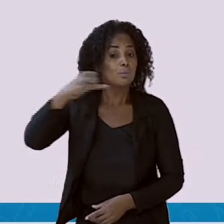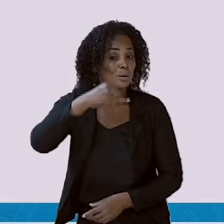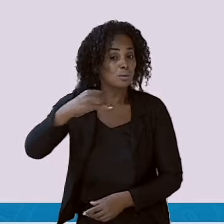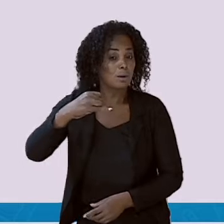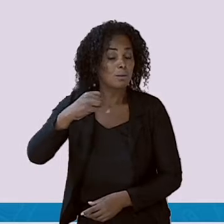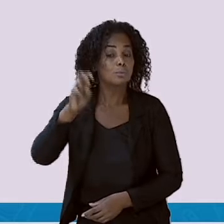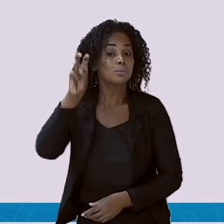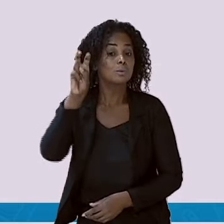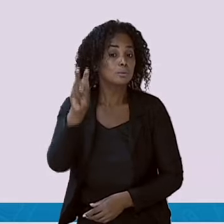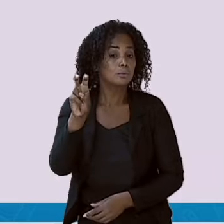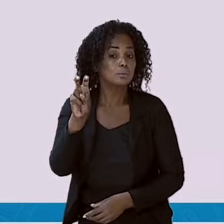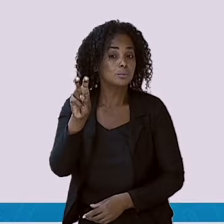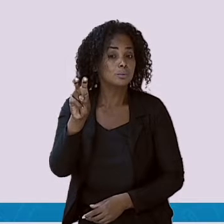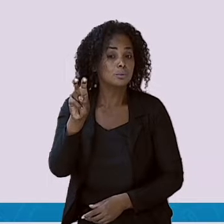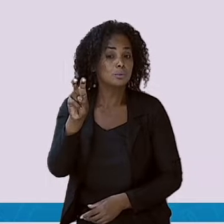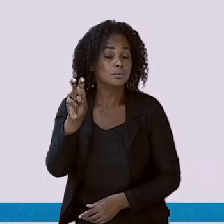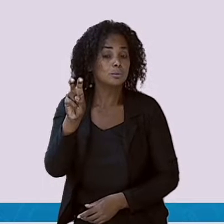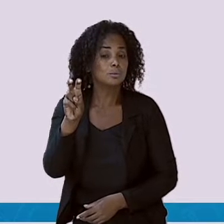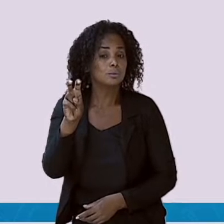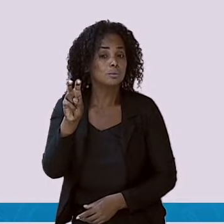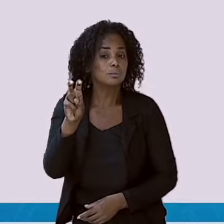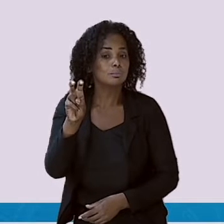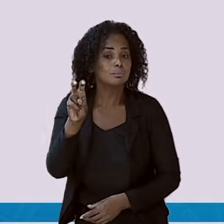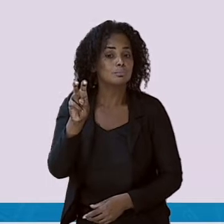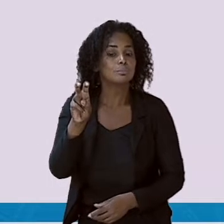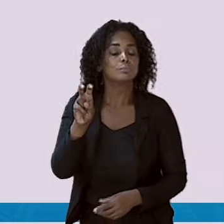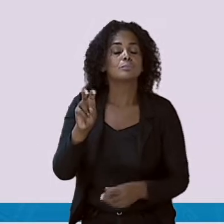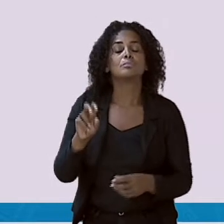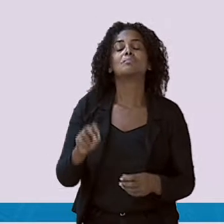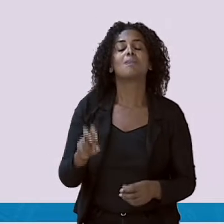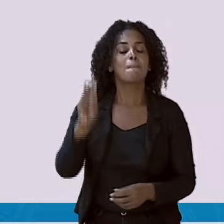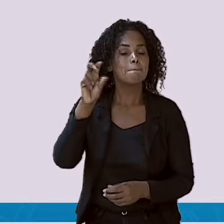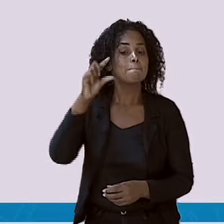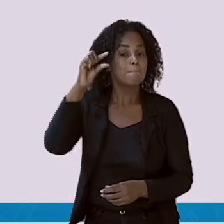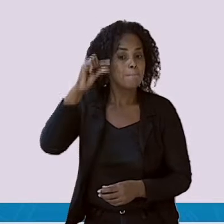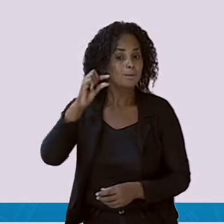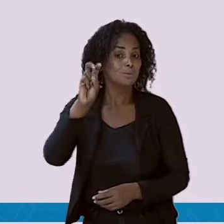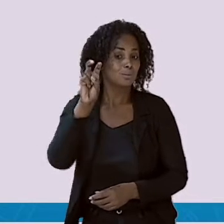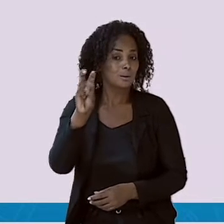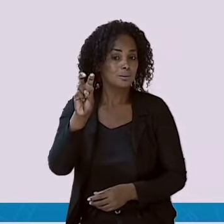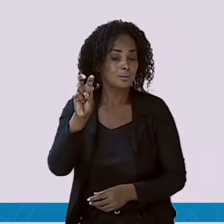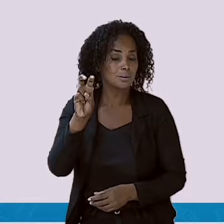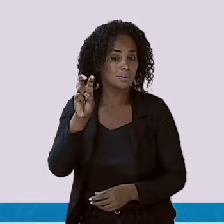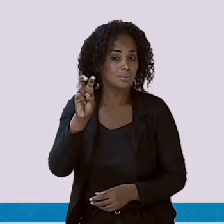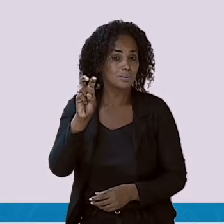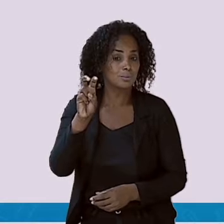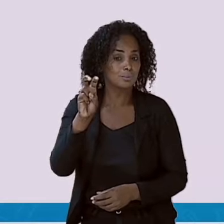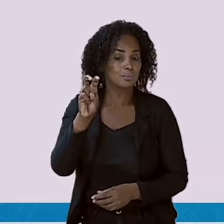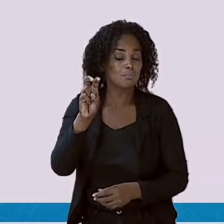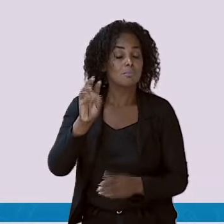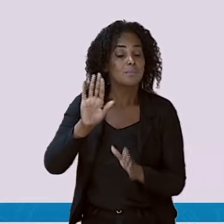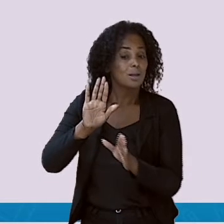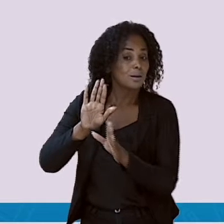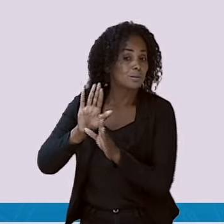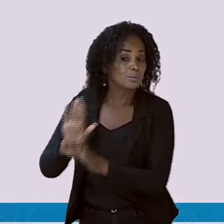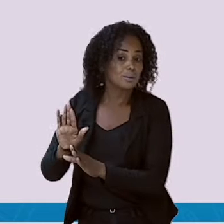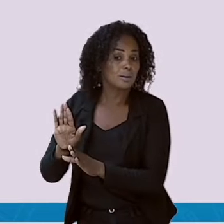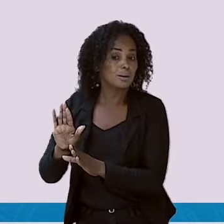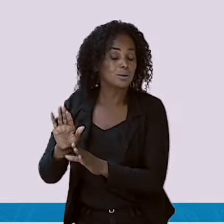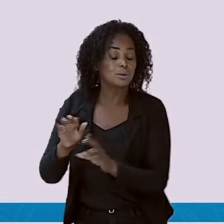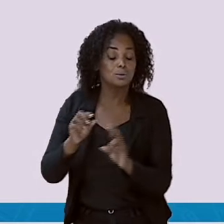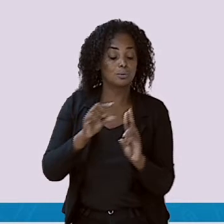que 5. Ele sendo menor do que 5, eu arredondo para menos. Então, eu deixo aqui, a